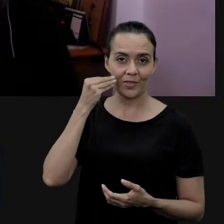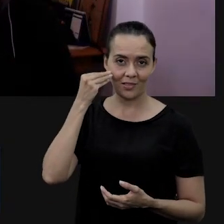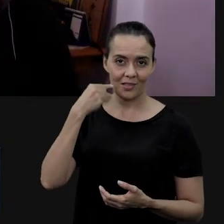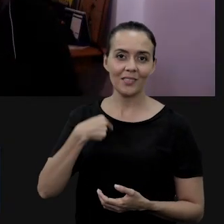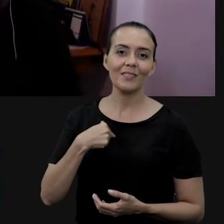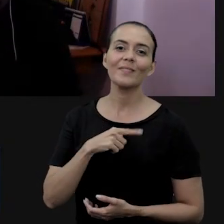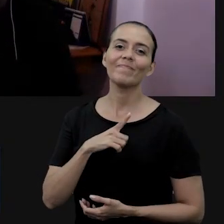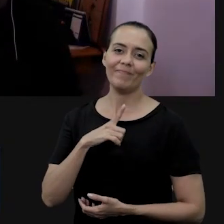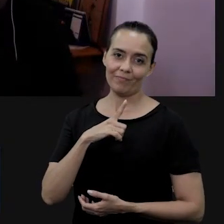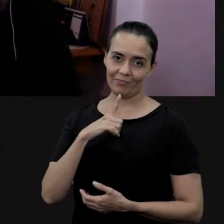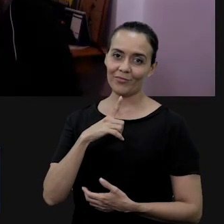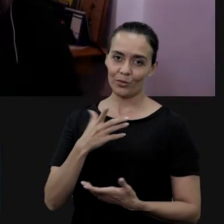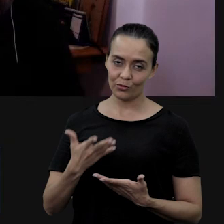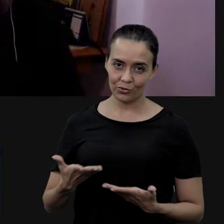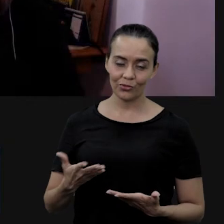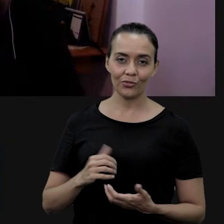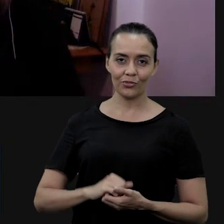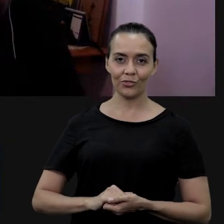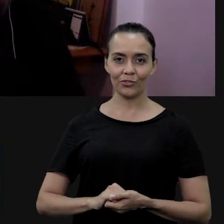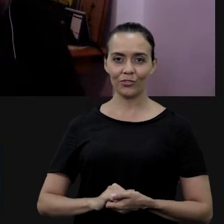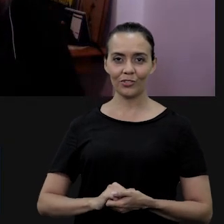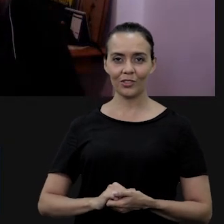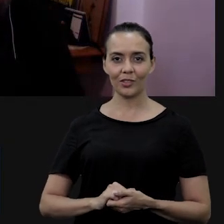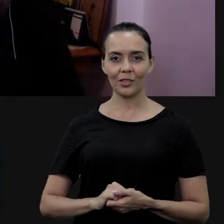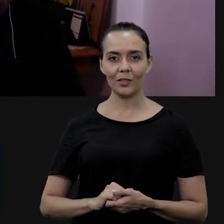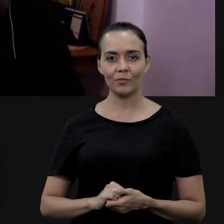experiência com os colegas ali